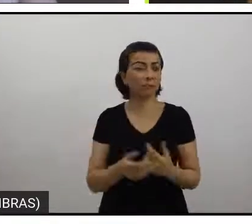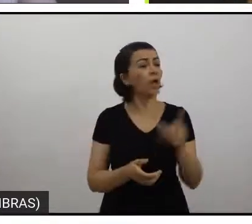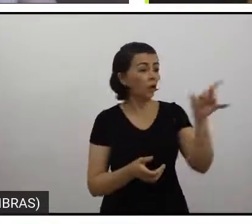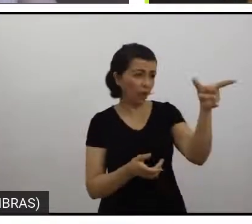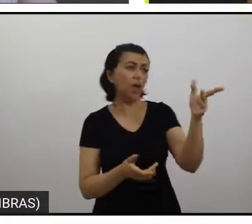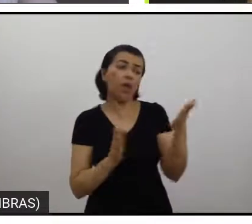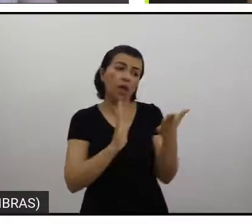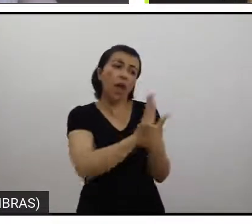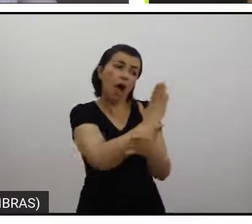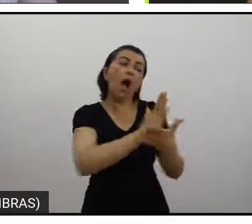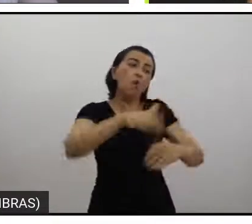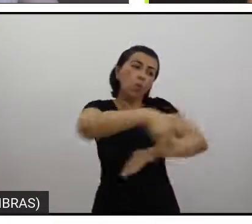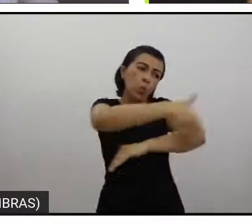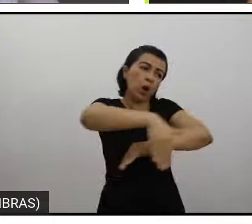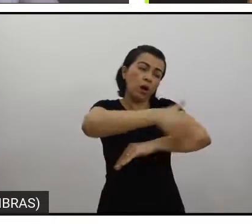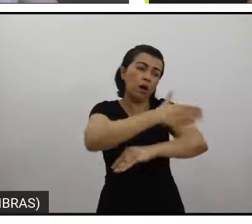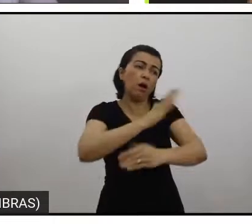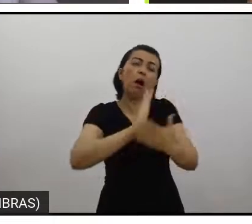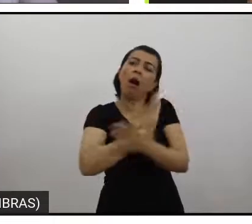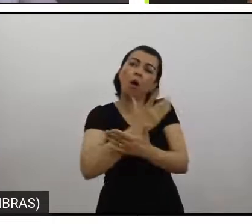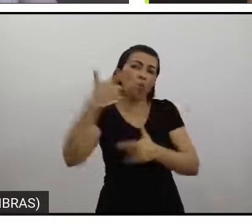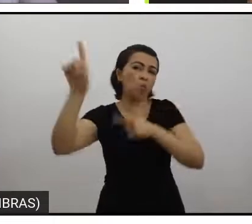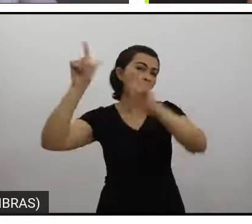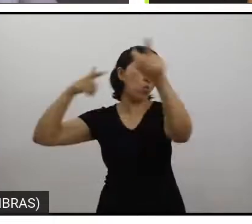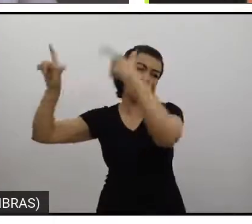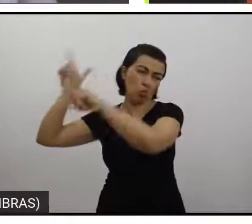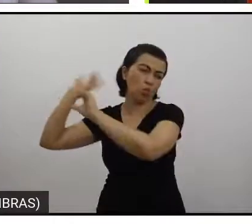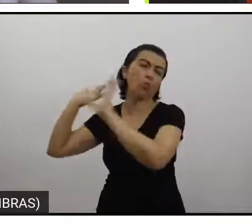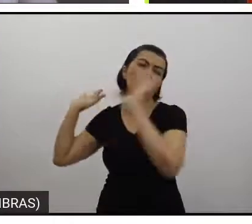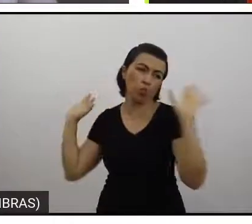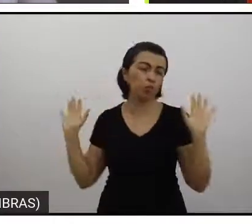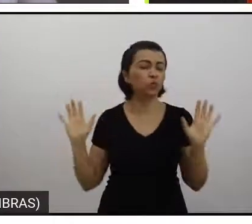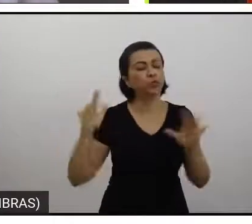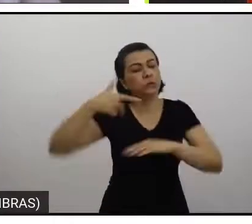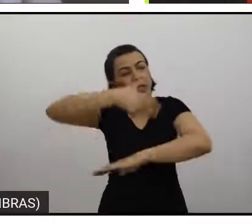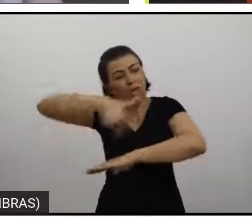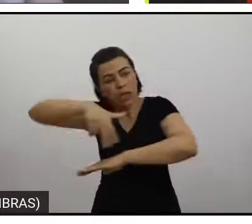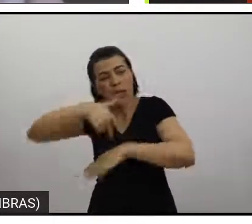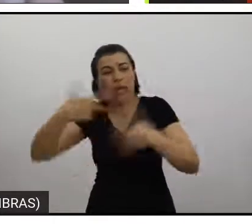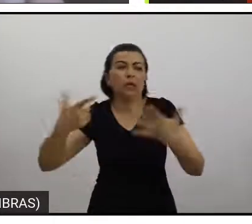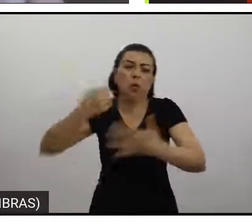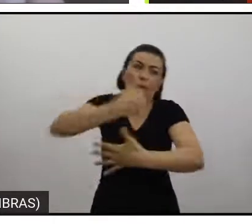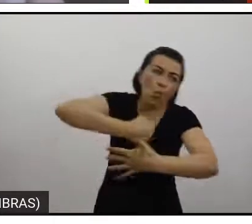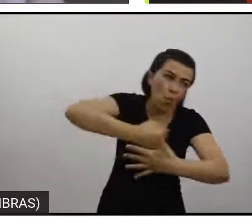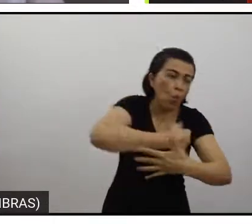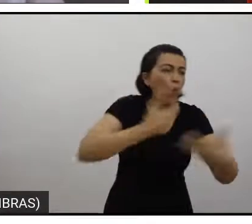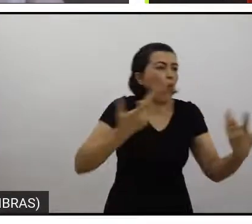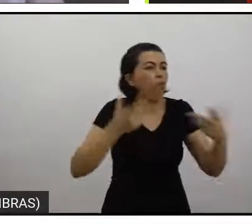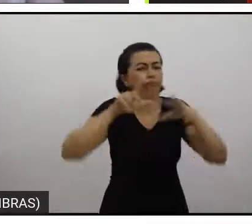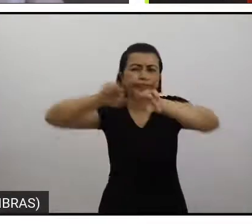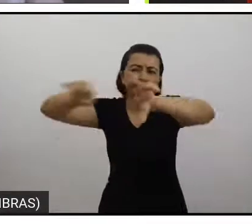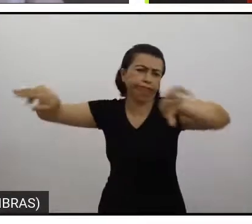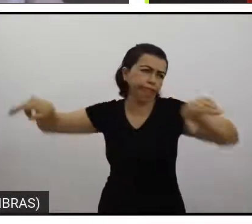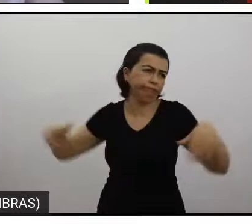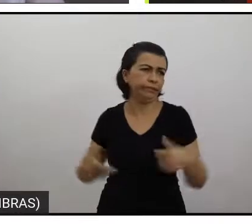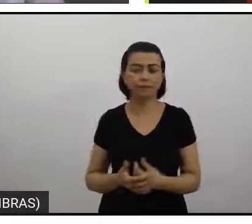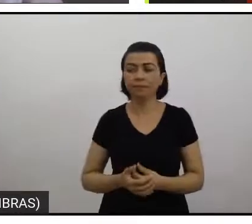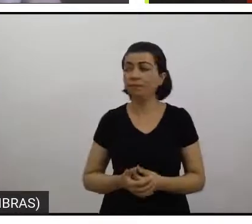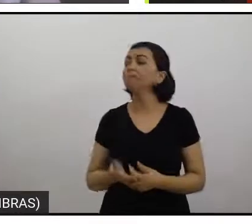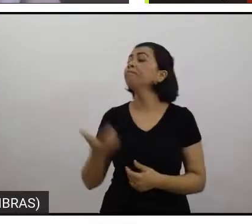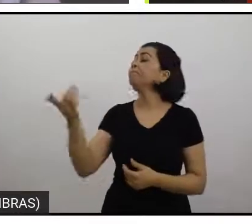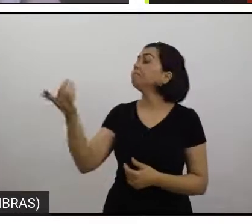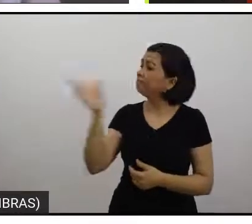outras coisas não, né? Cozinhar, a dança, enfim. E esse vídeo também passou em festivais na